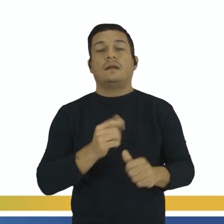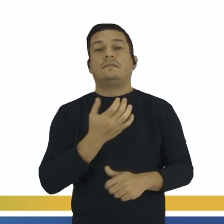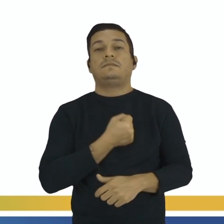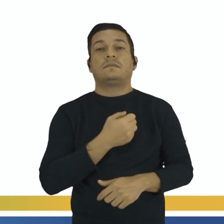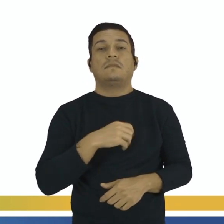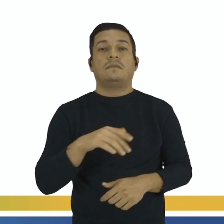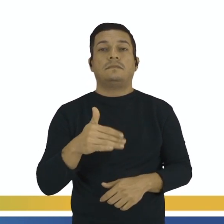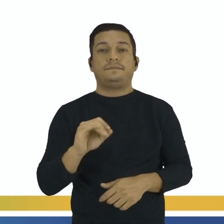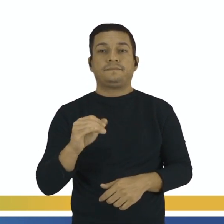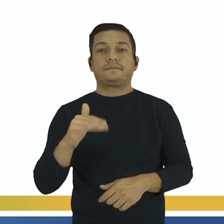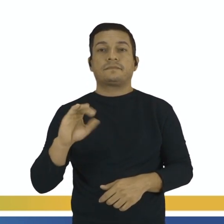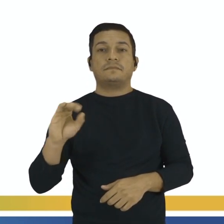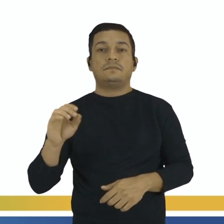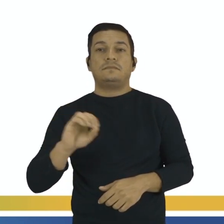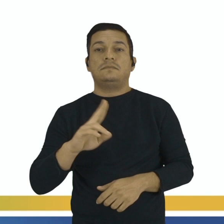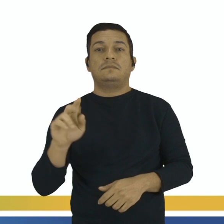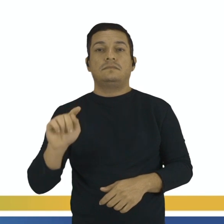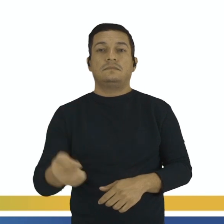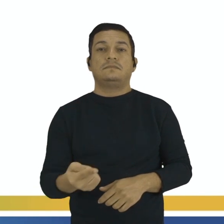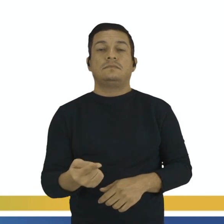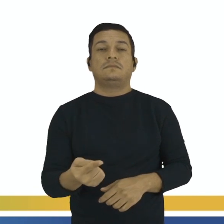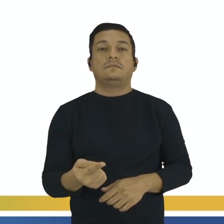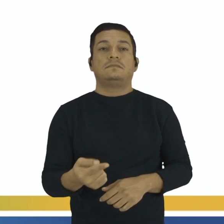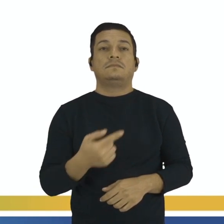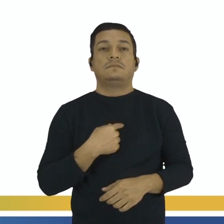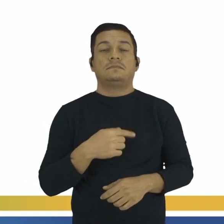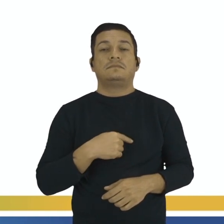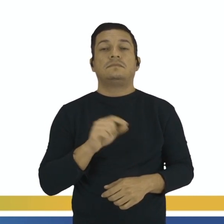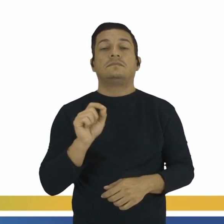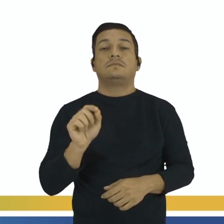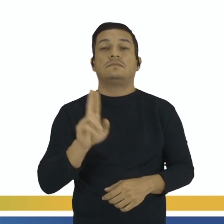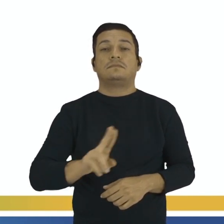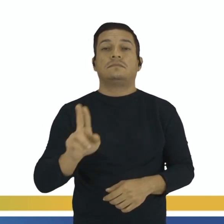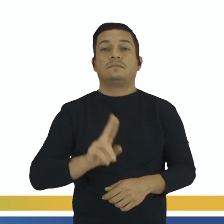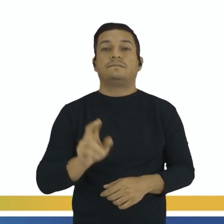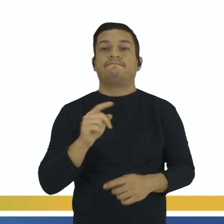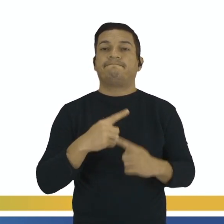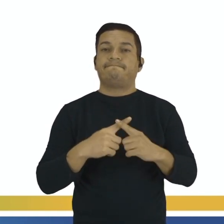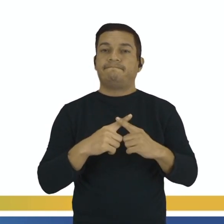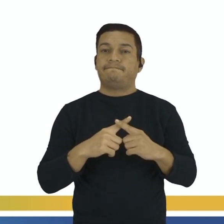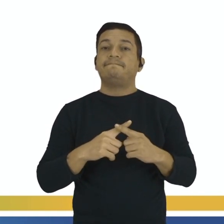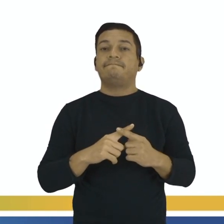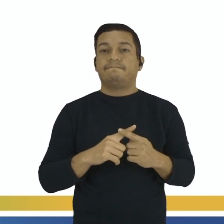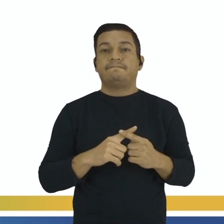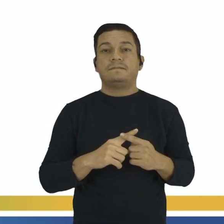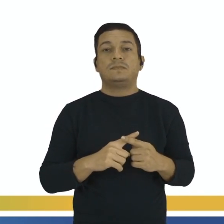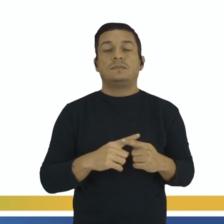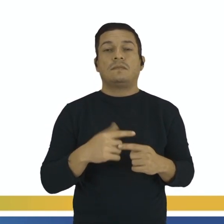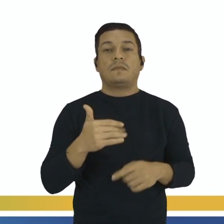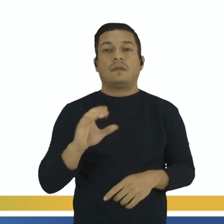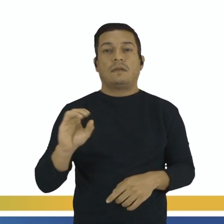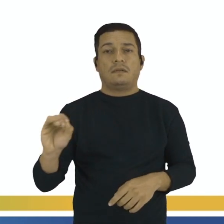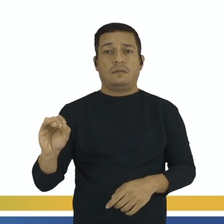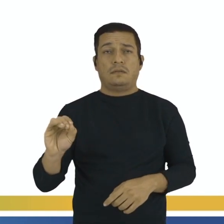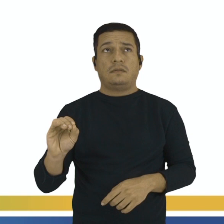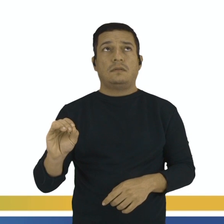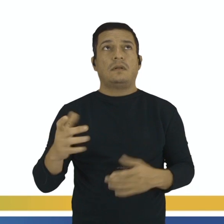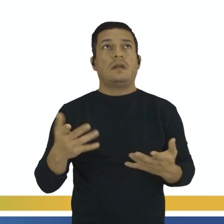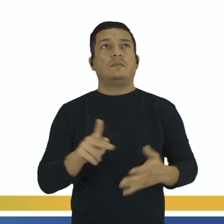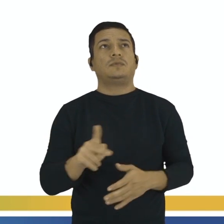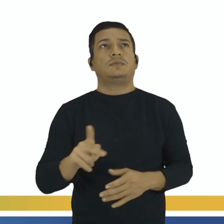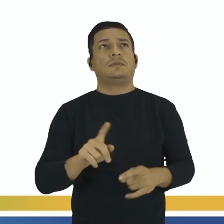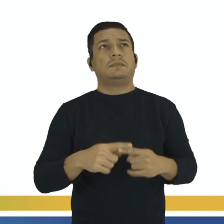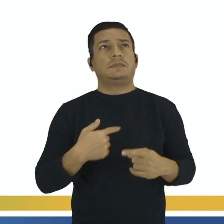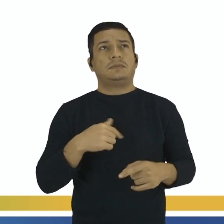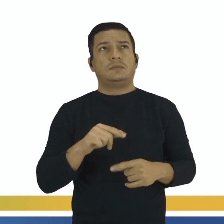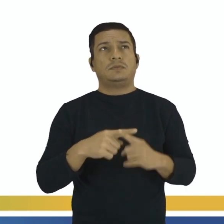número 10, 100 ou 1000. Então, eu usei o mecanismo de multiplicar o denominador por 100. Ah, professora, mas se